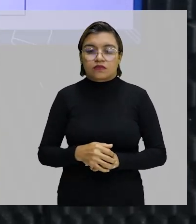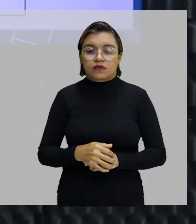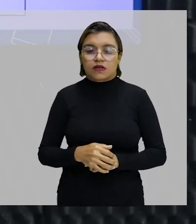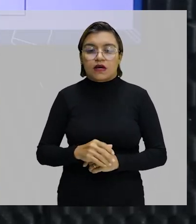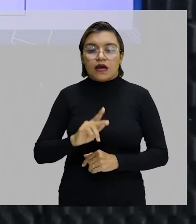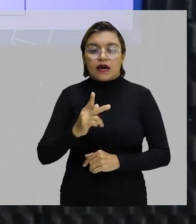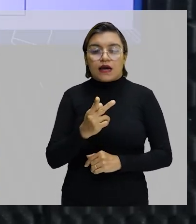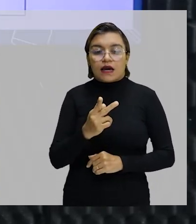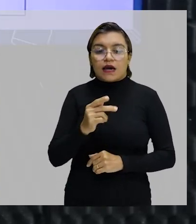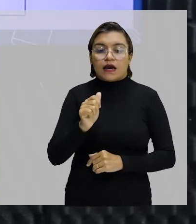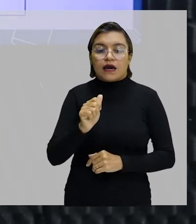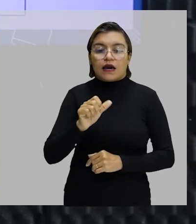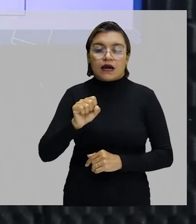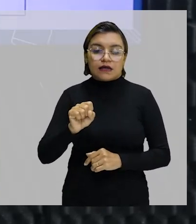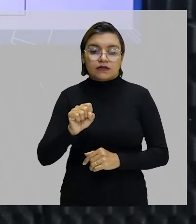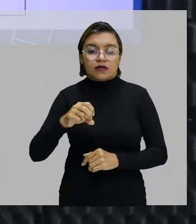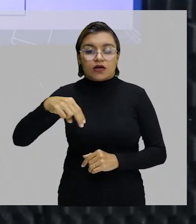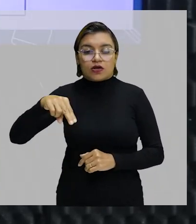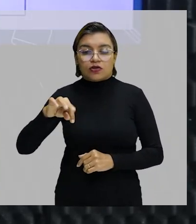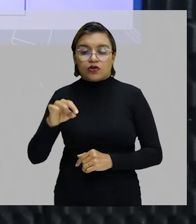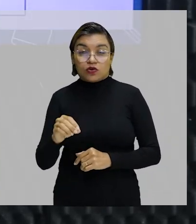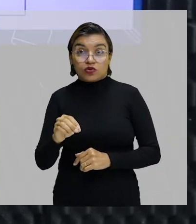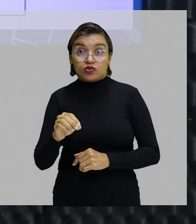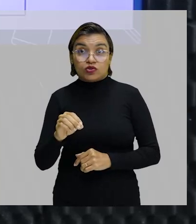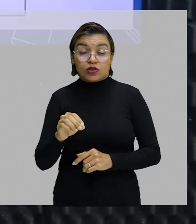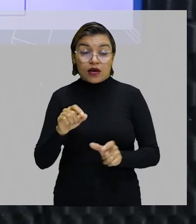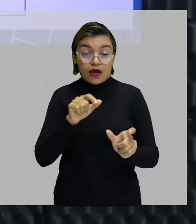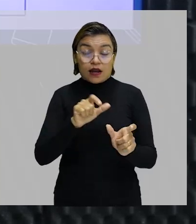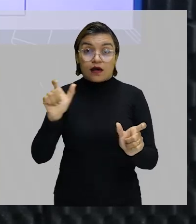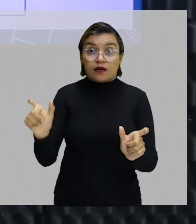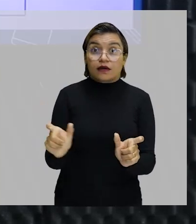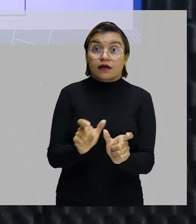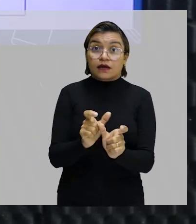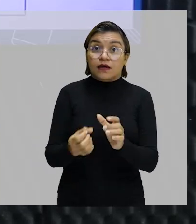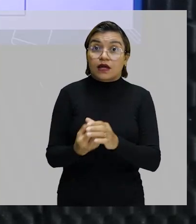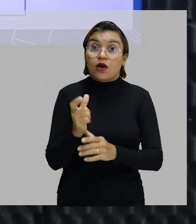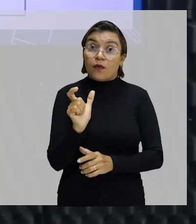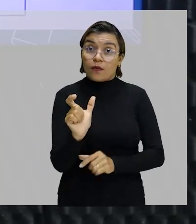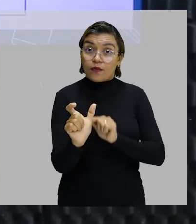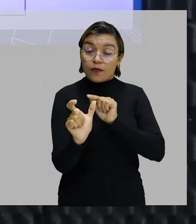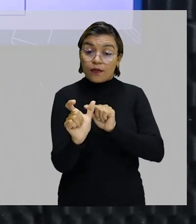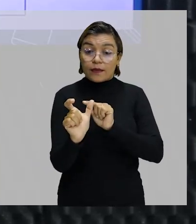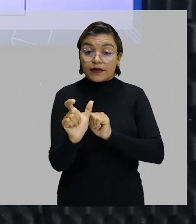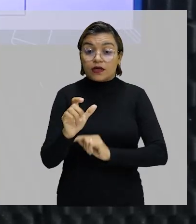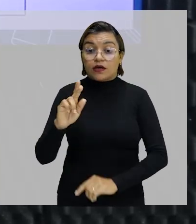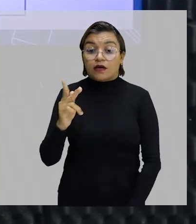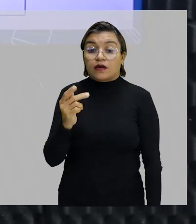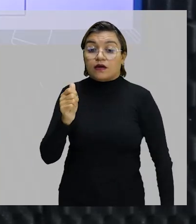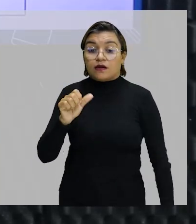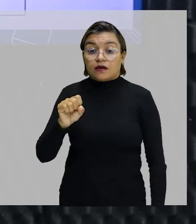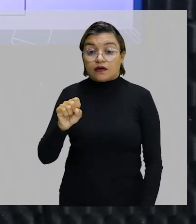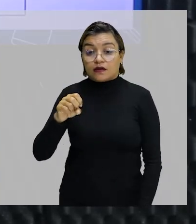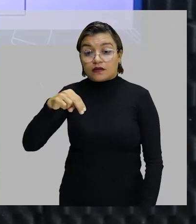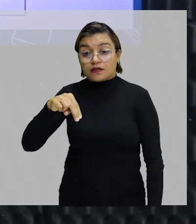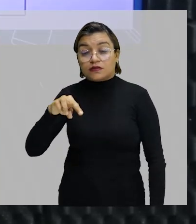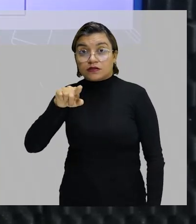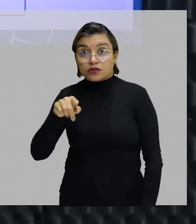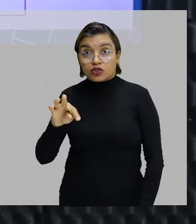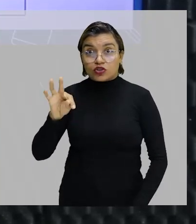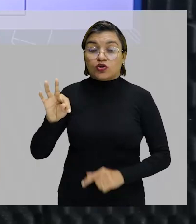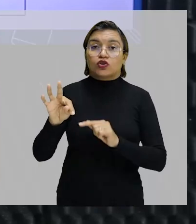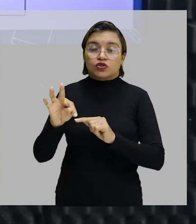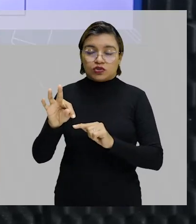duas palavras, eu falo uma palavra só, haven't. Por isso que as contrações são muito usadas na língua inglesa como forma